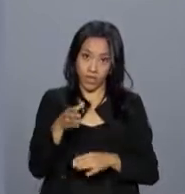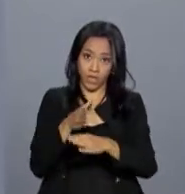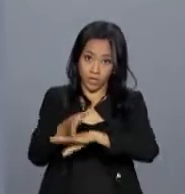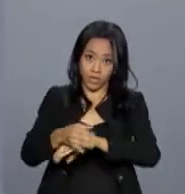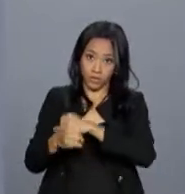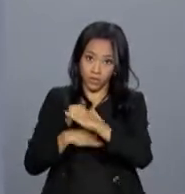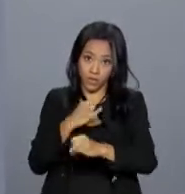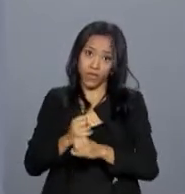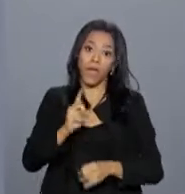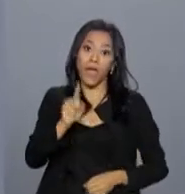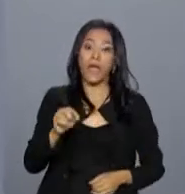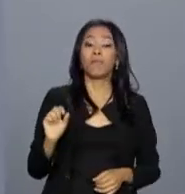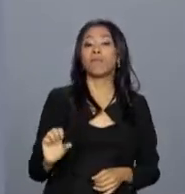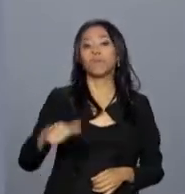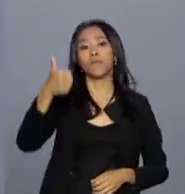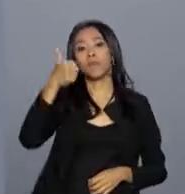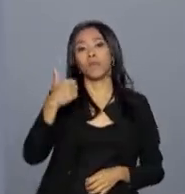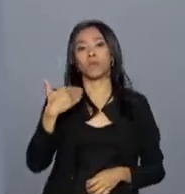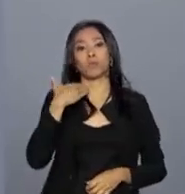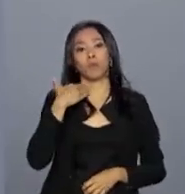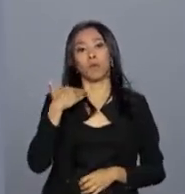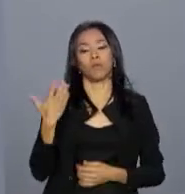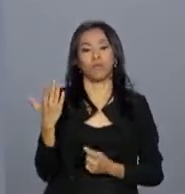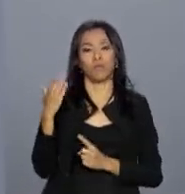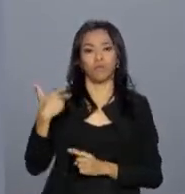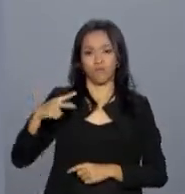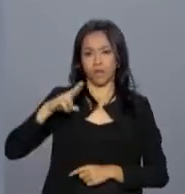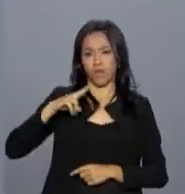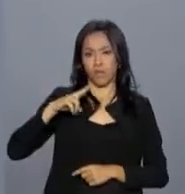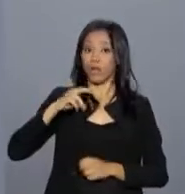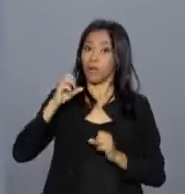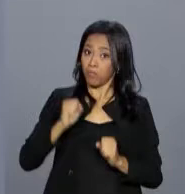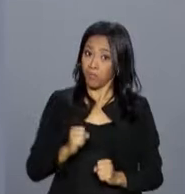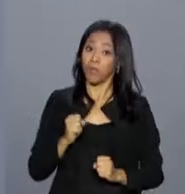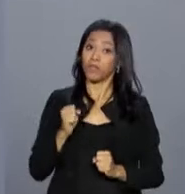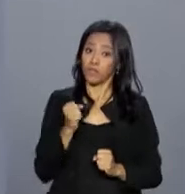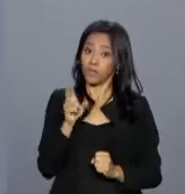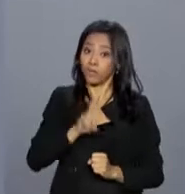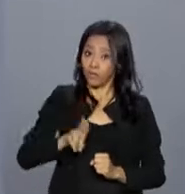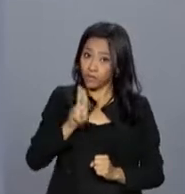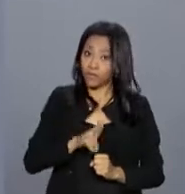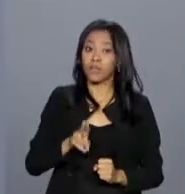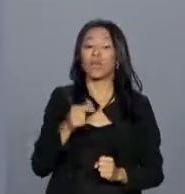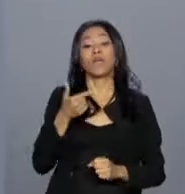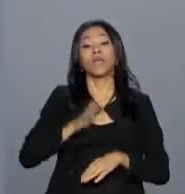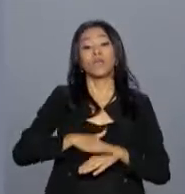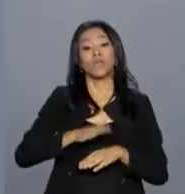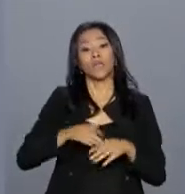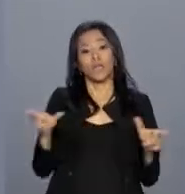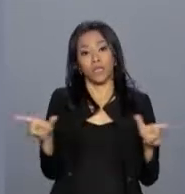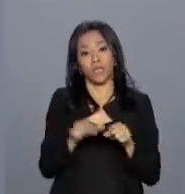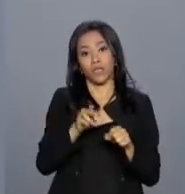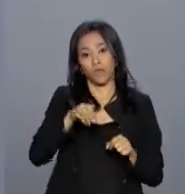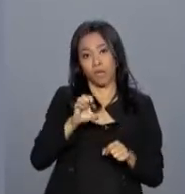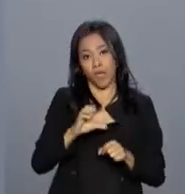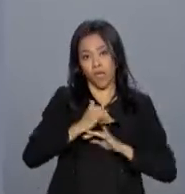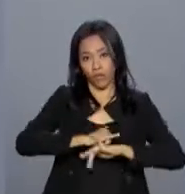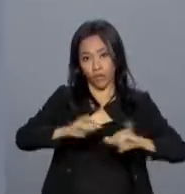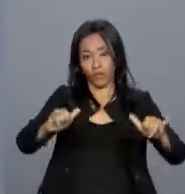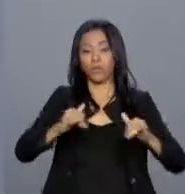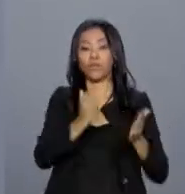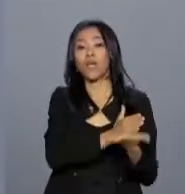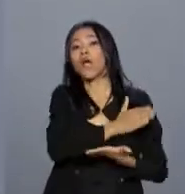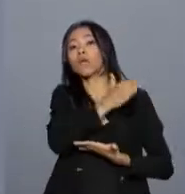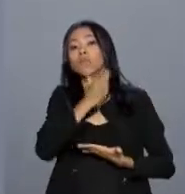a primeira edição do FIES, onde um banco privado pode ser o agente financeiro. E segundo o Ministério da Educação, o prazo foi ampliado para